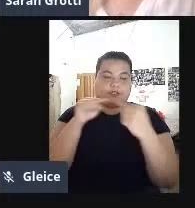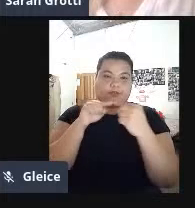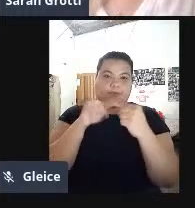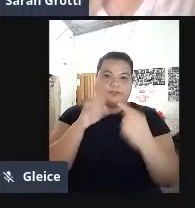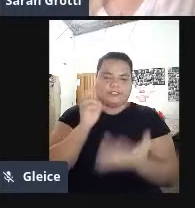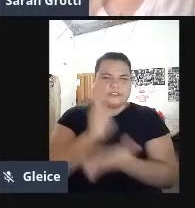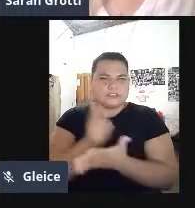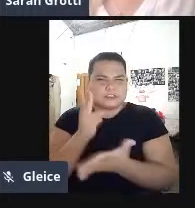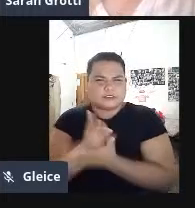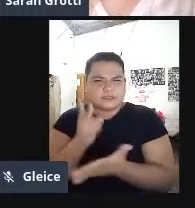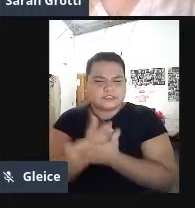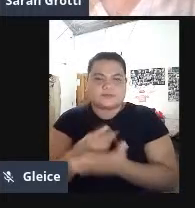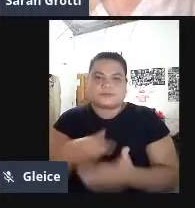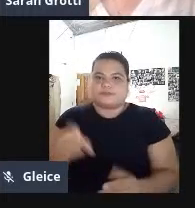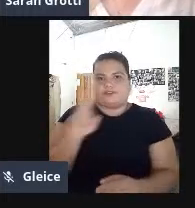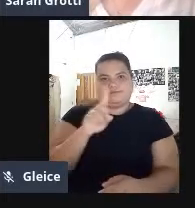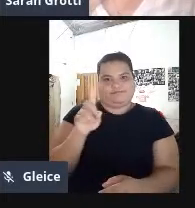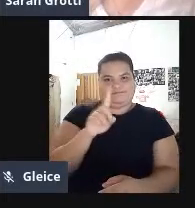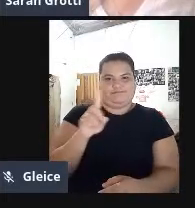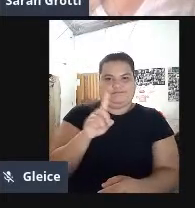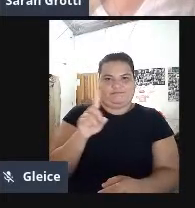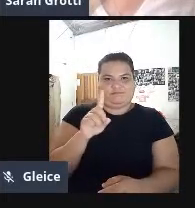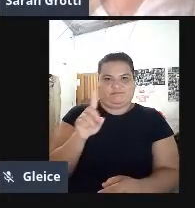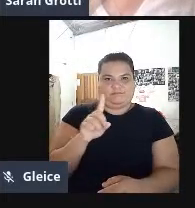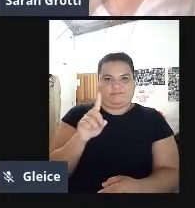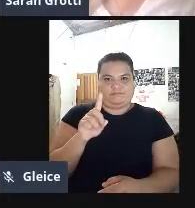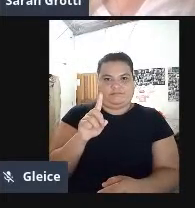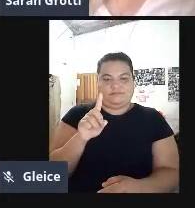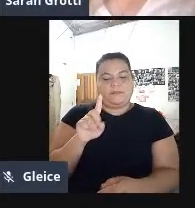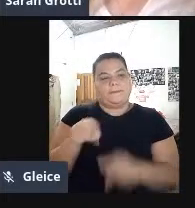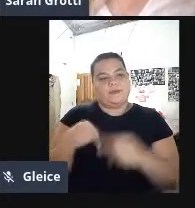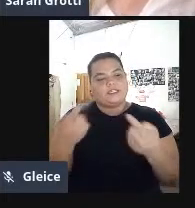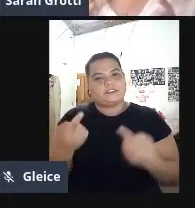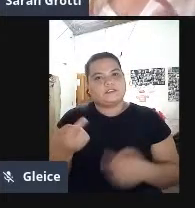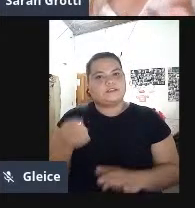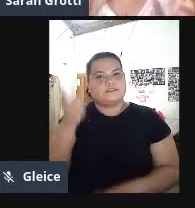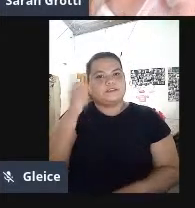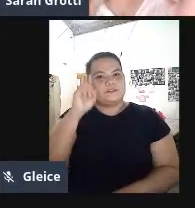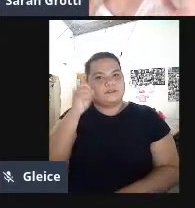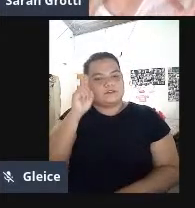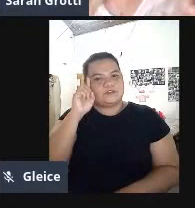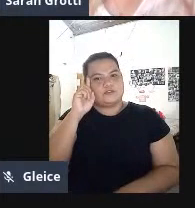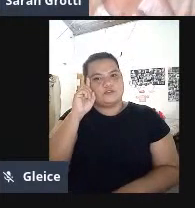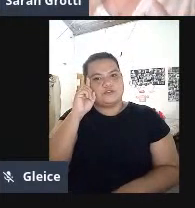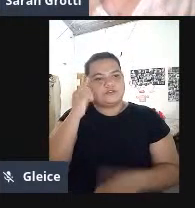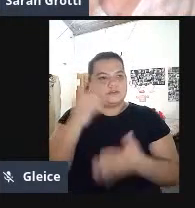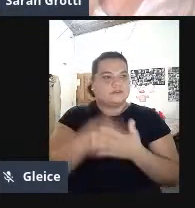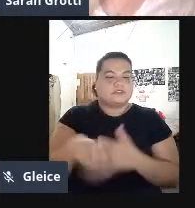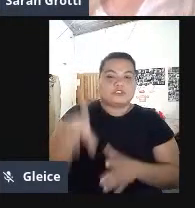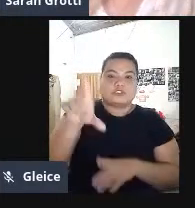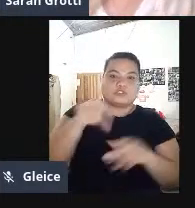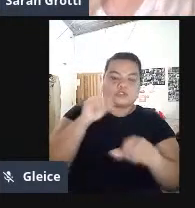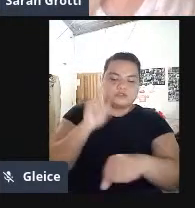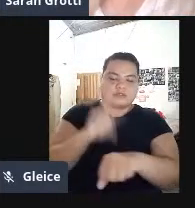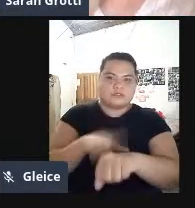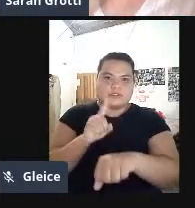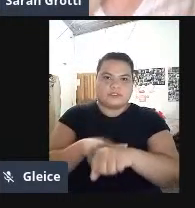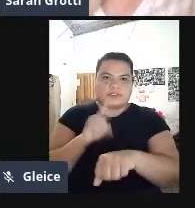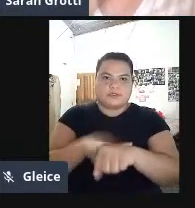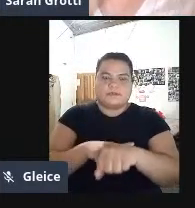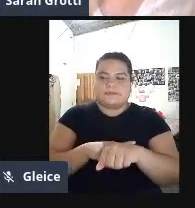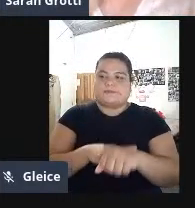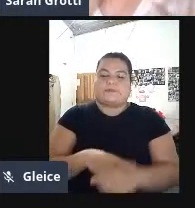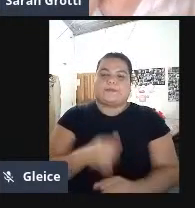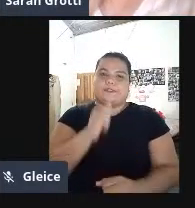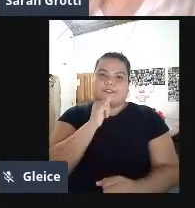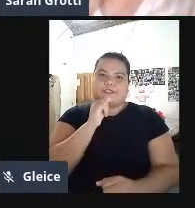refeição. Basta que esses alimentos sejam ingeridos ao longo do dia. Ou seja, não preciso pegar toda aquela minha porção de